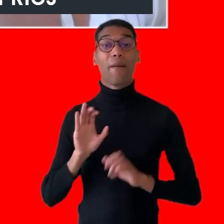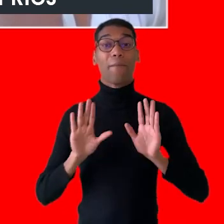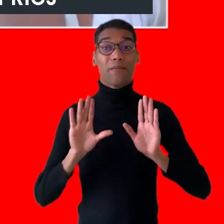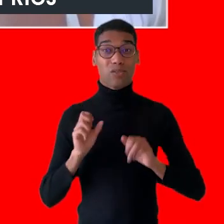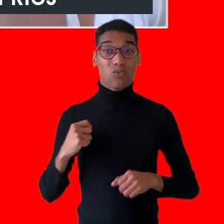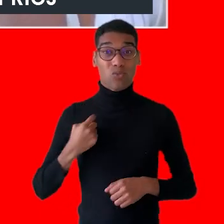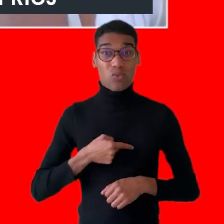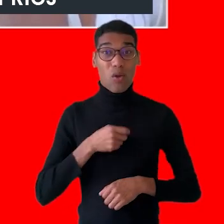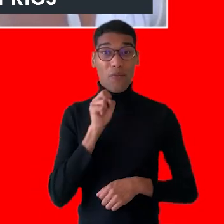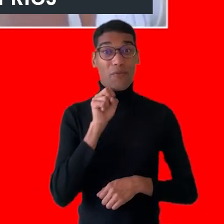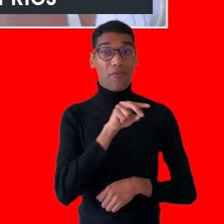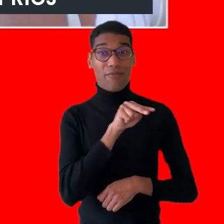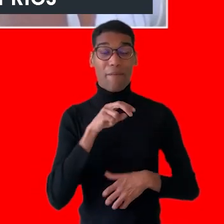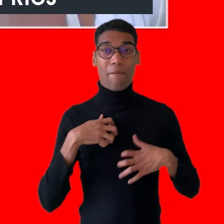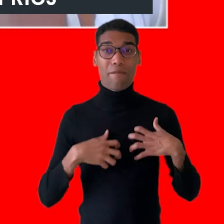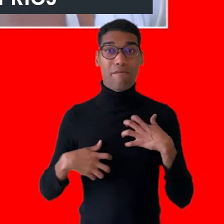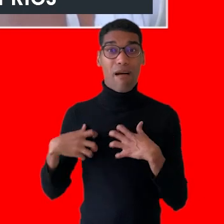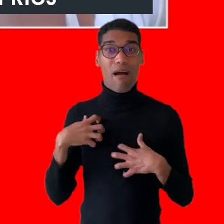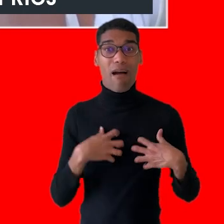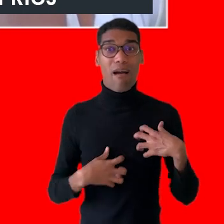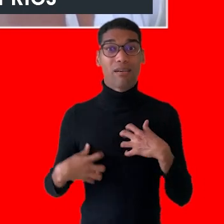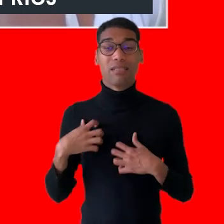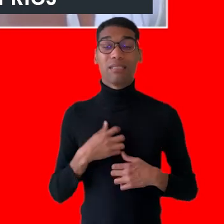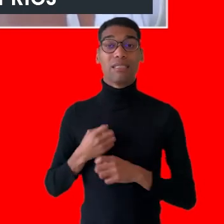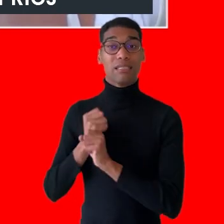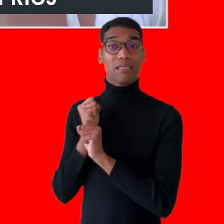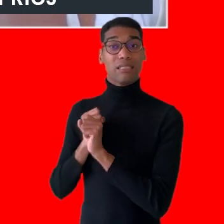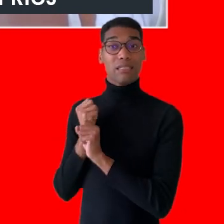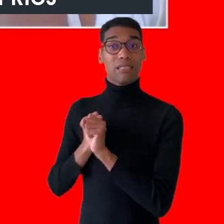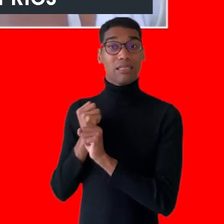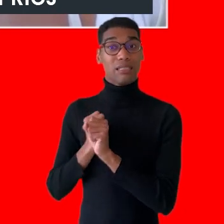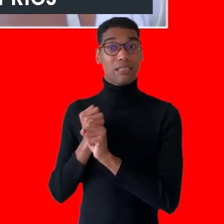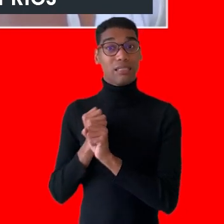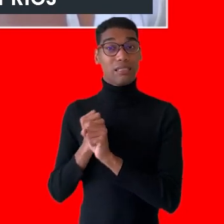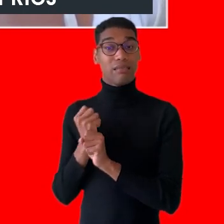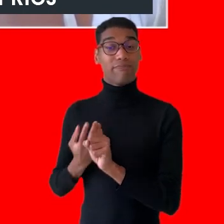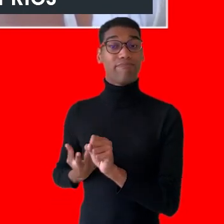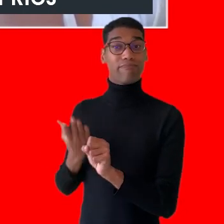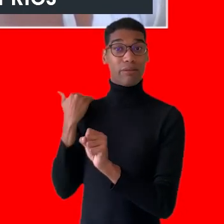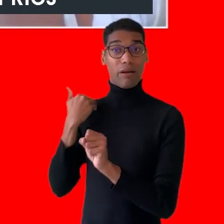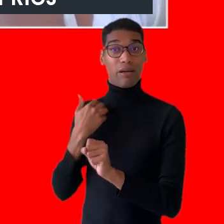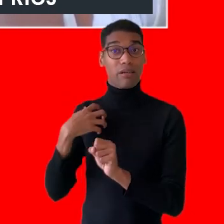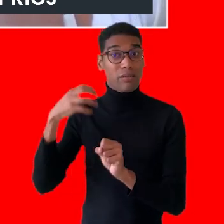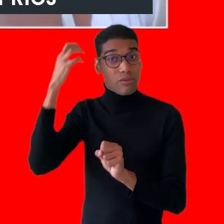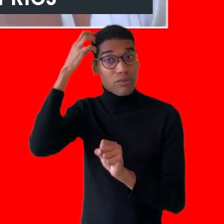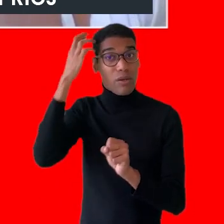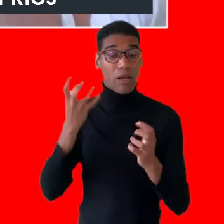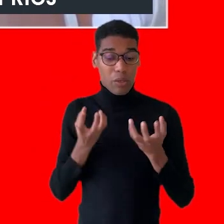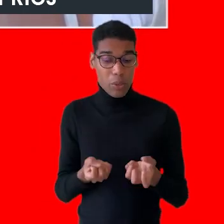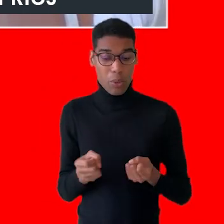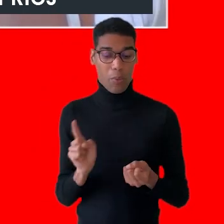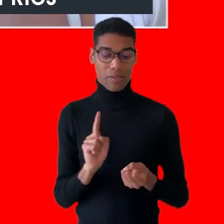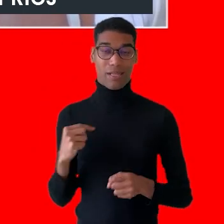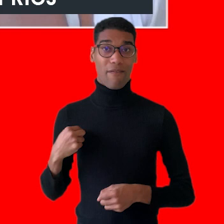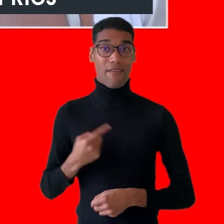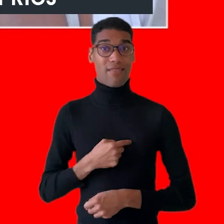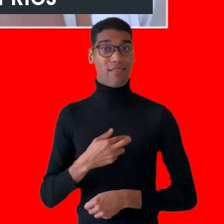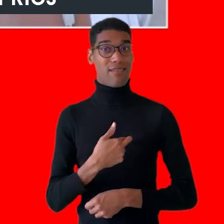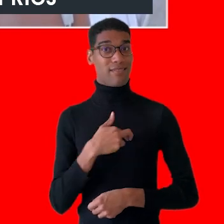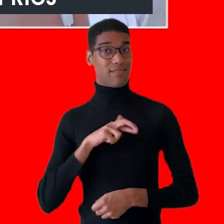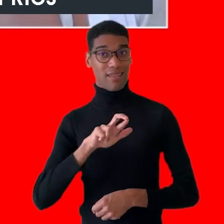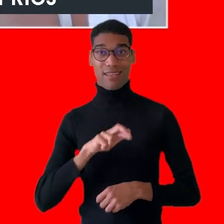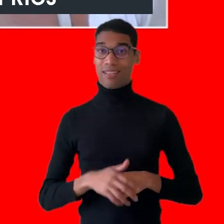mas nós já vimos sofrendo desde a Constituição do Império, né? Que não reconhecia a nossa religião